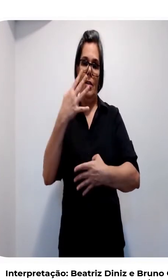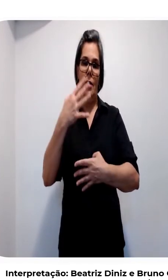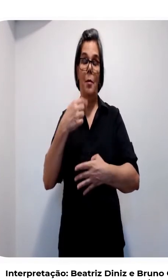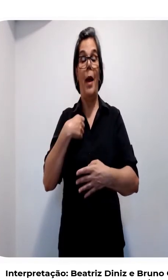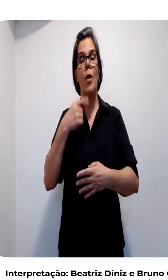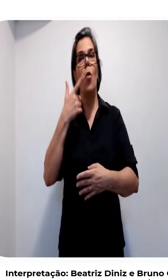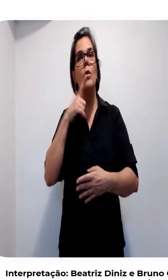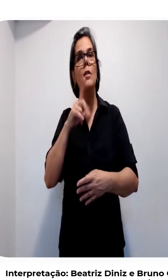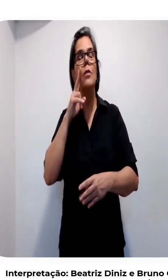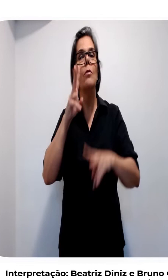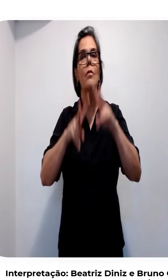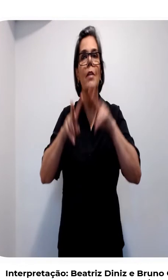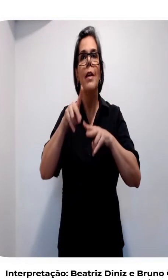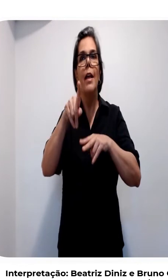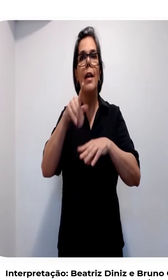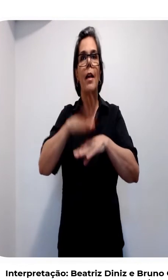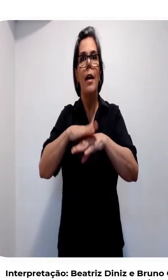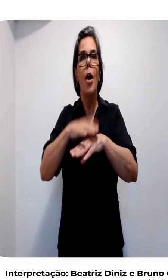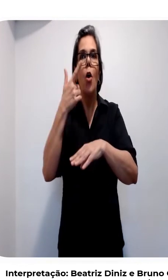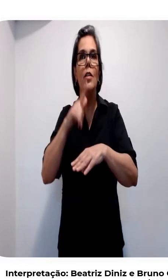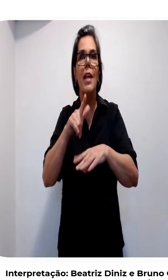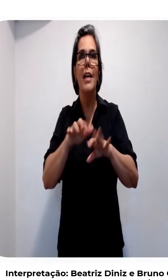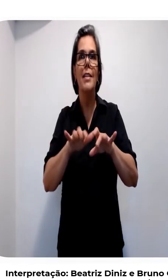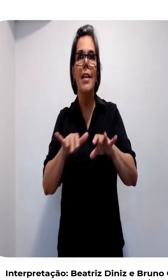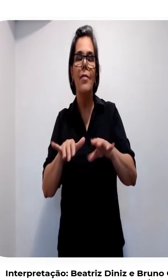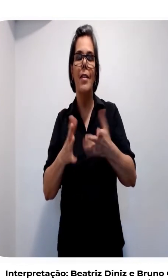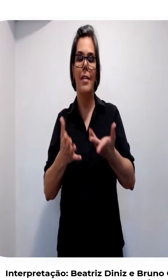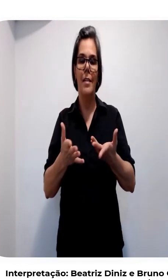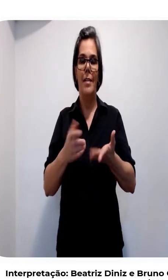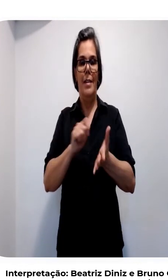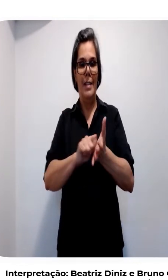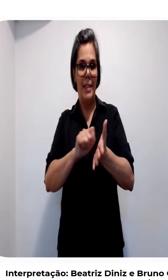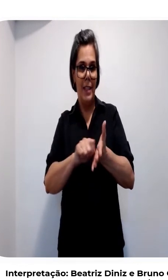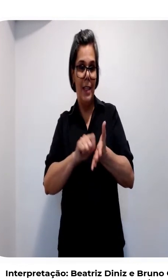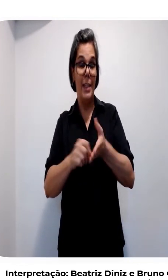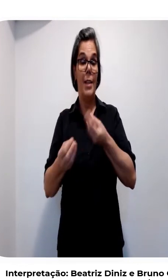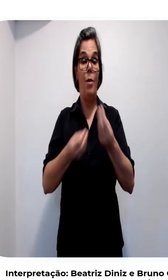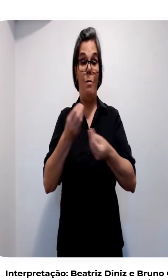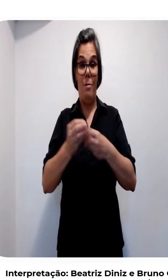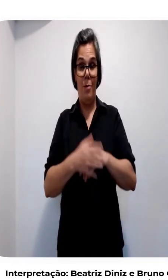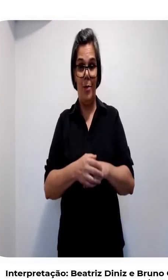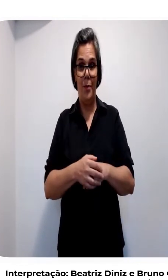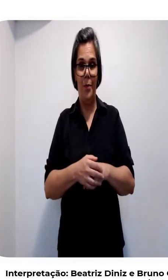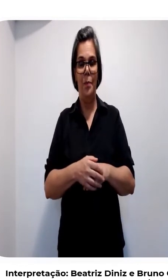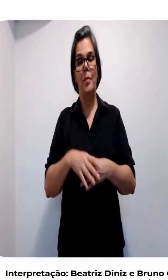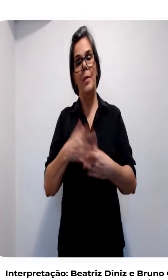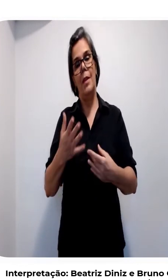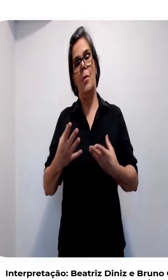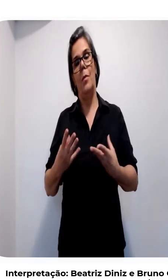também sozinhos. Inclusive, essa habilidade ali de